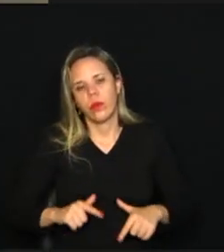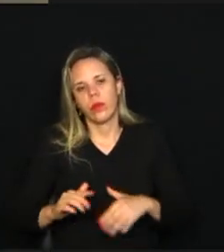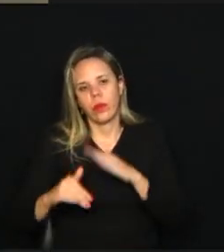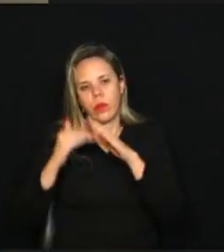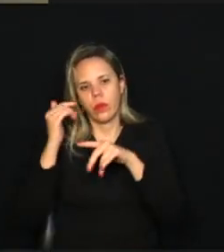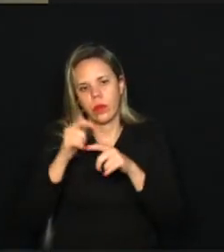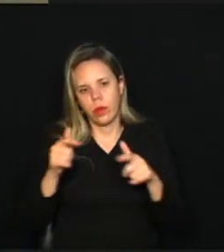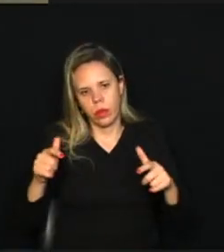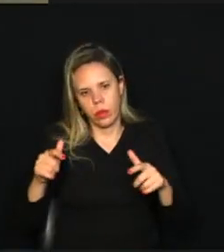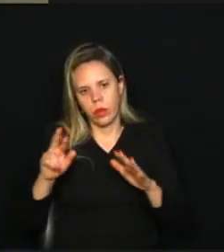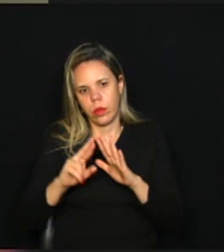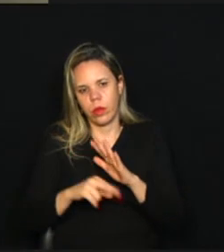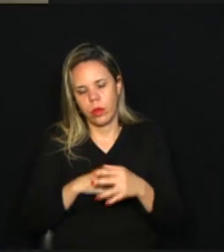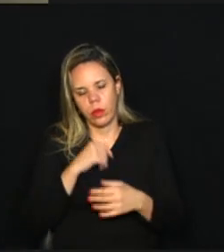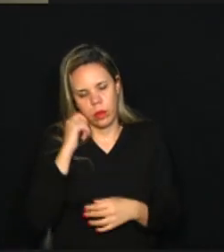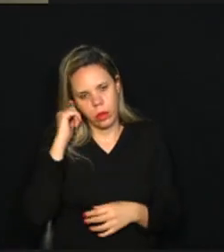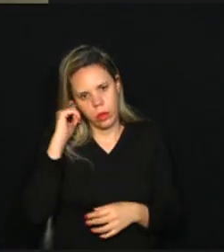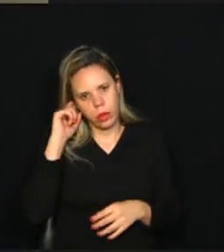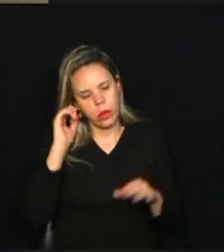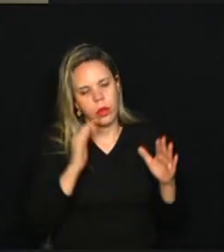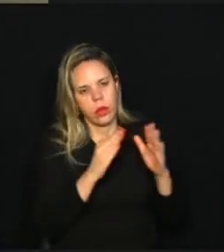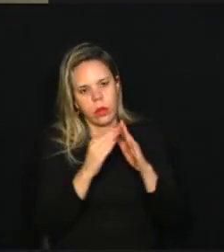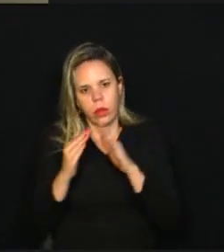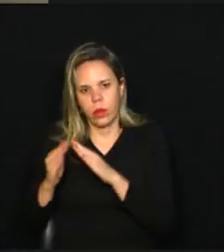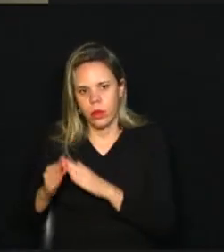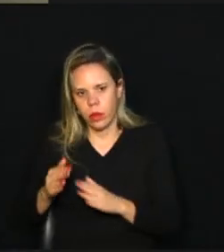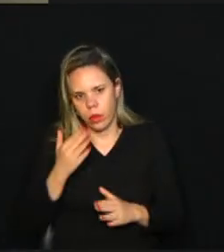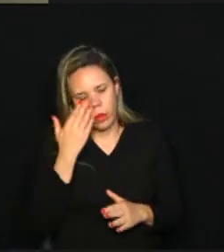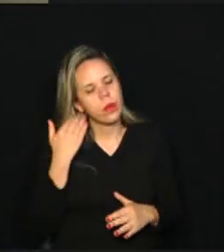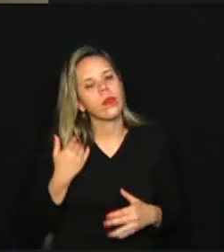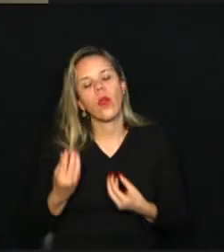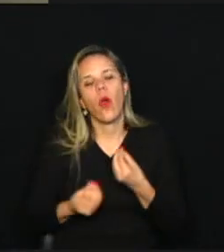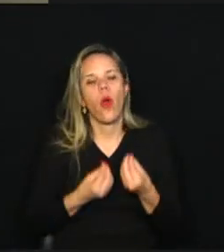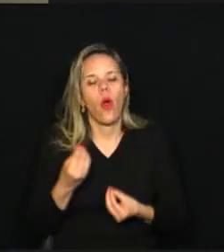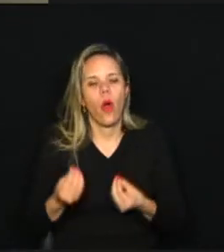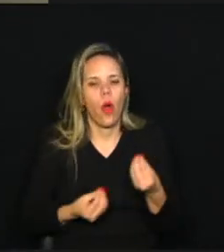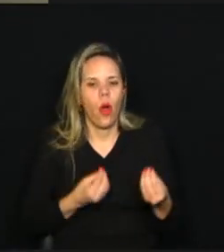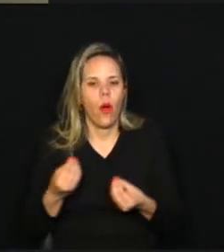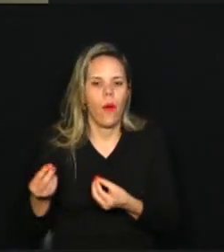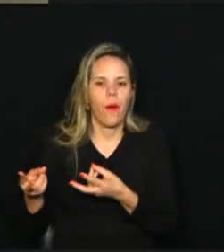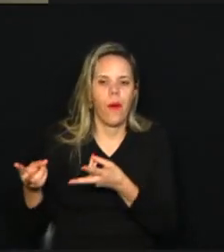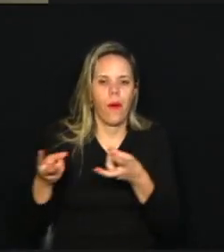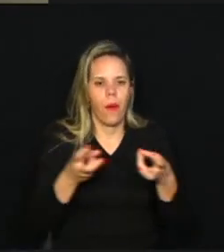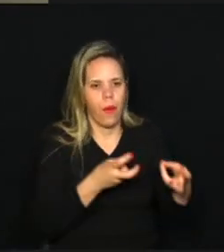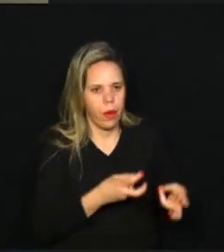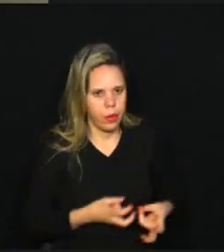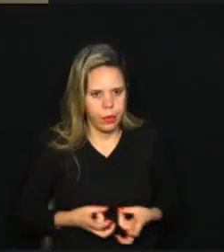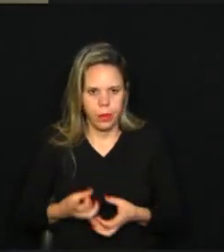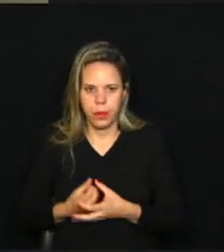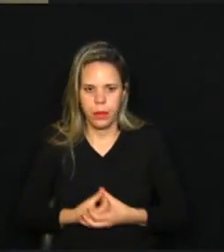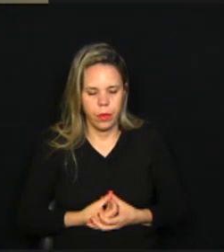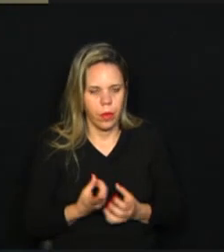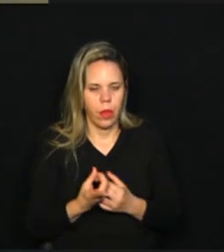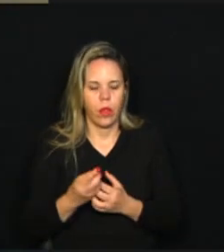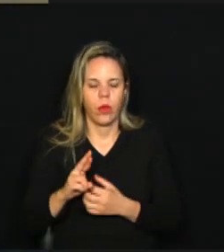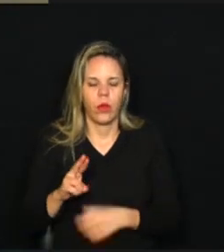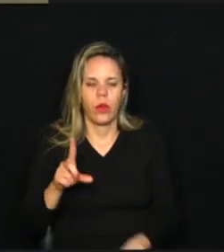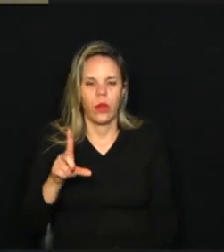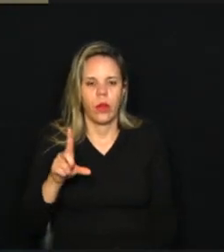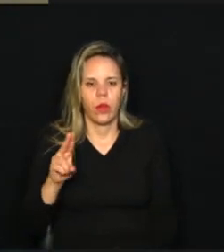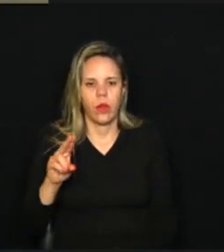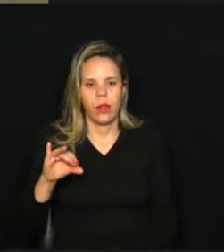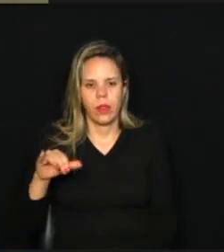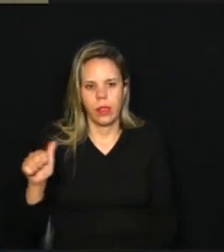em medidas de moradia, de como foi observado aí pela doutora Luciana,